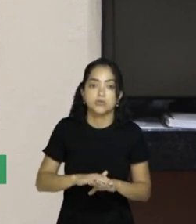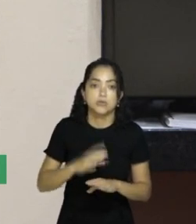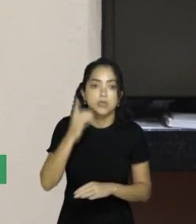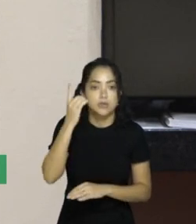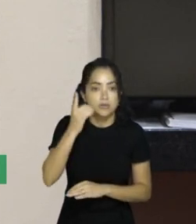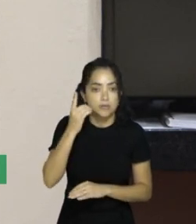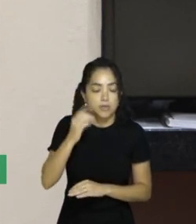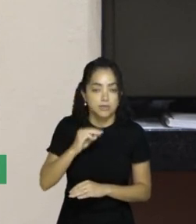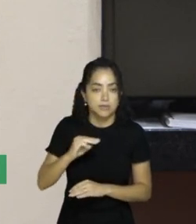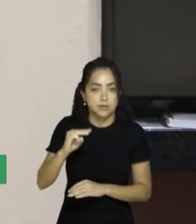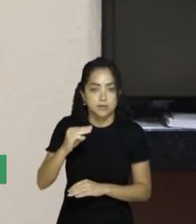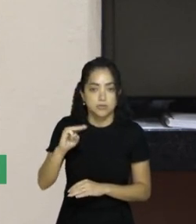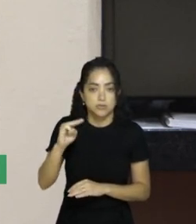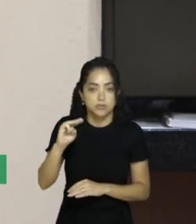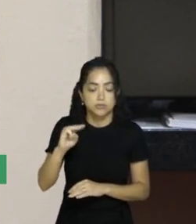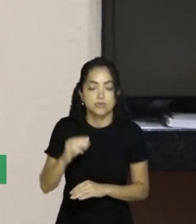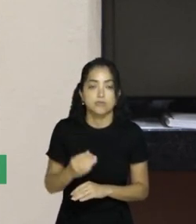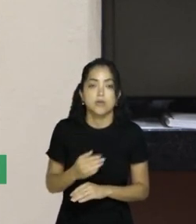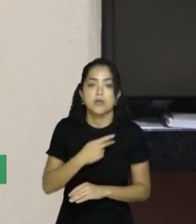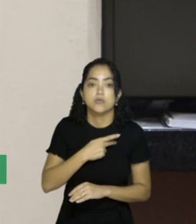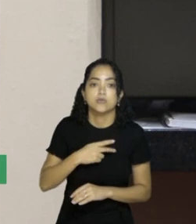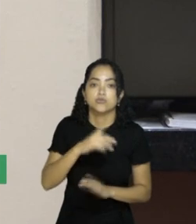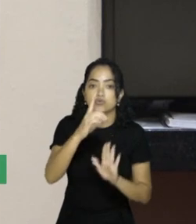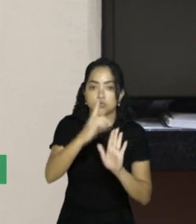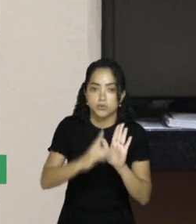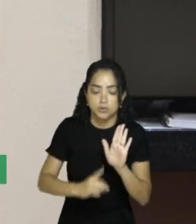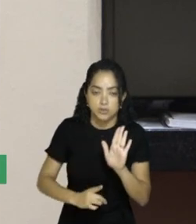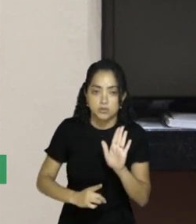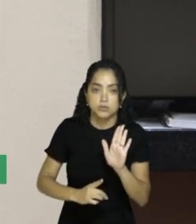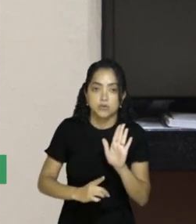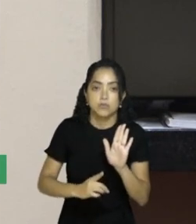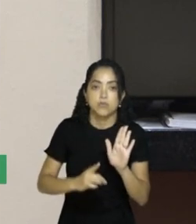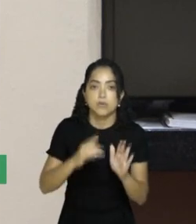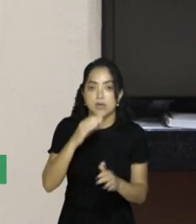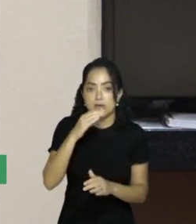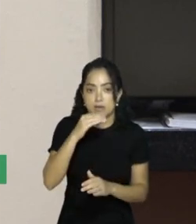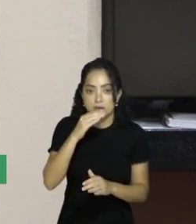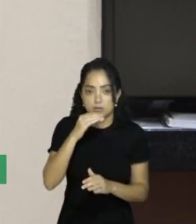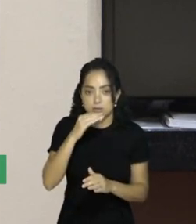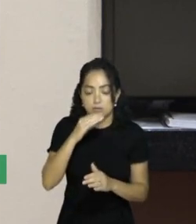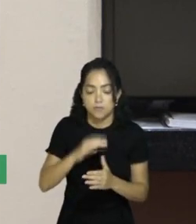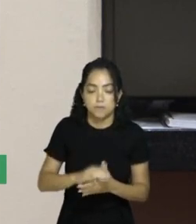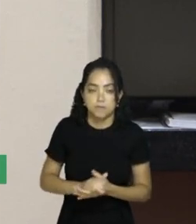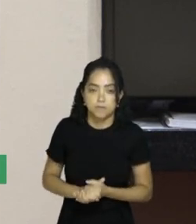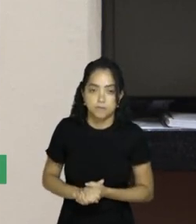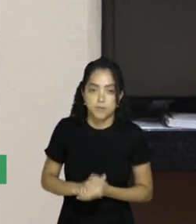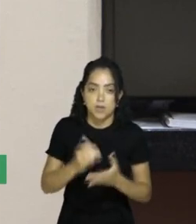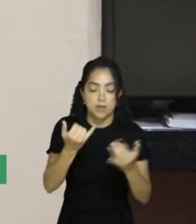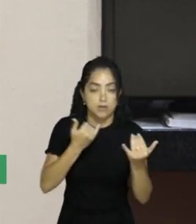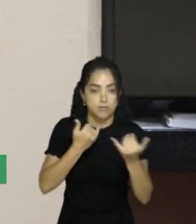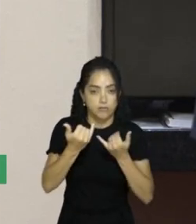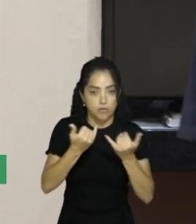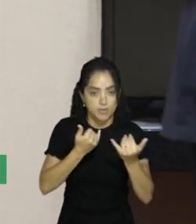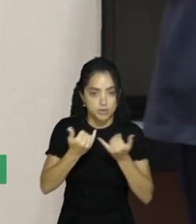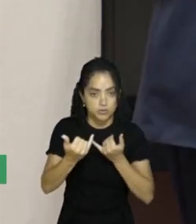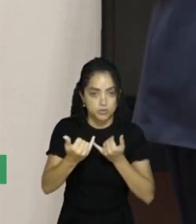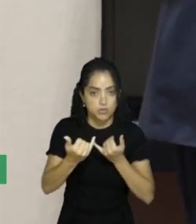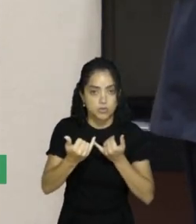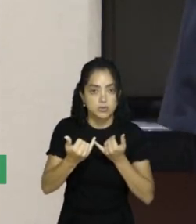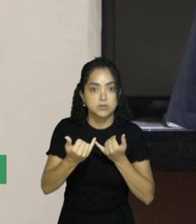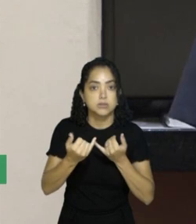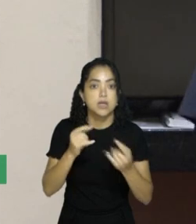cadorin solicitando ao diretor presidente da companhia Catarinense de águas e saneamento informações acerca das metas